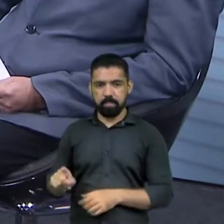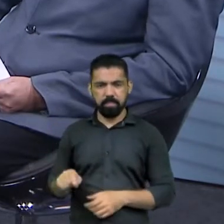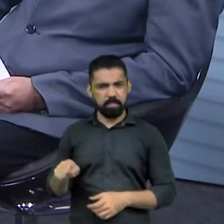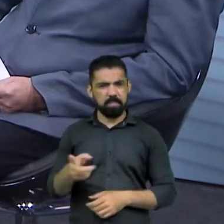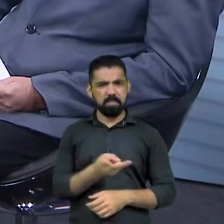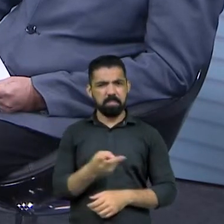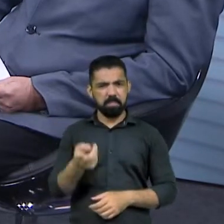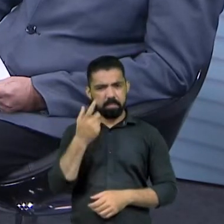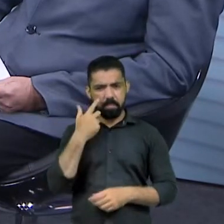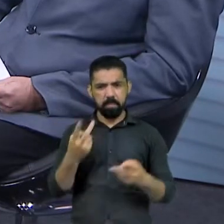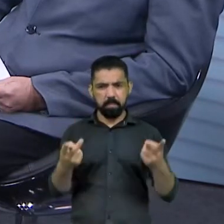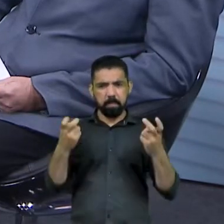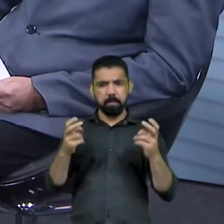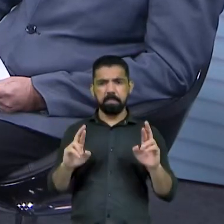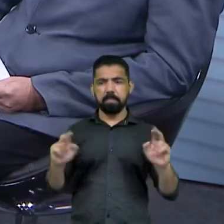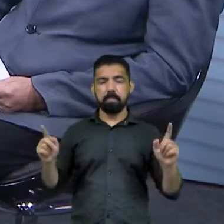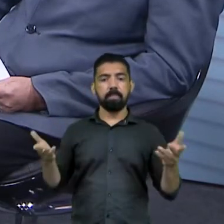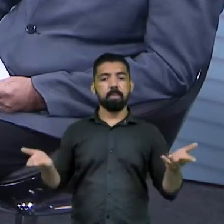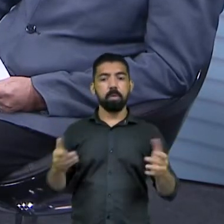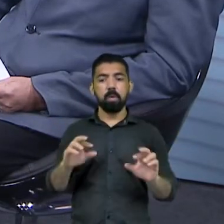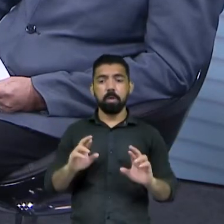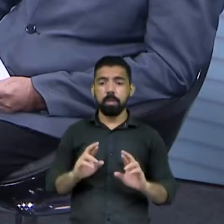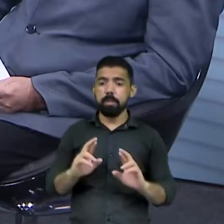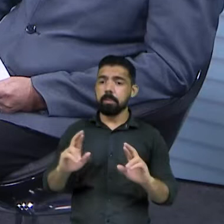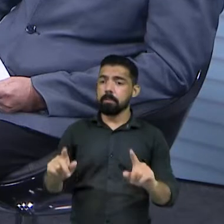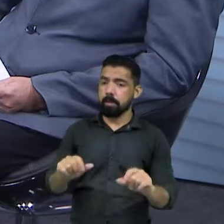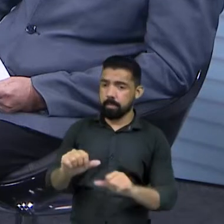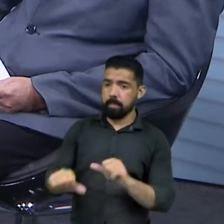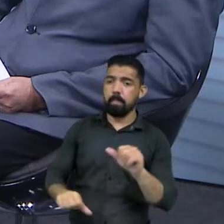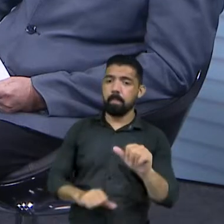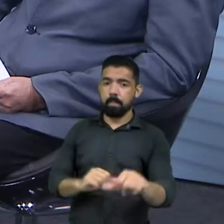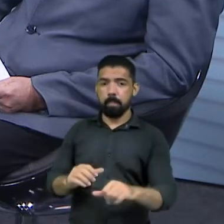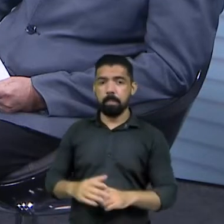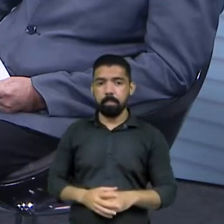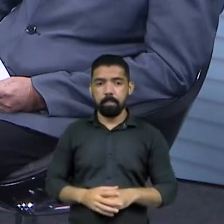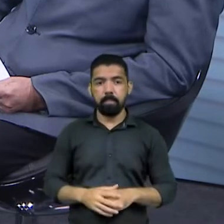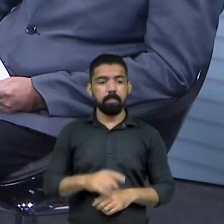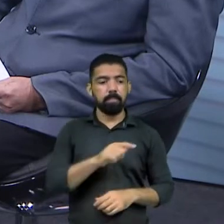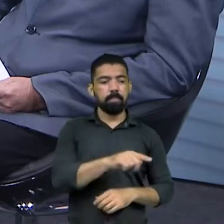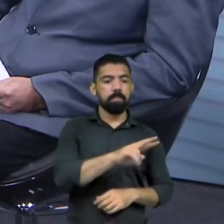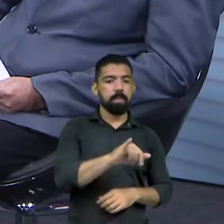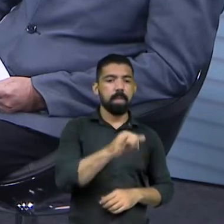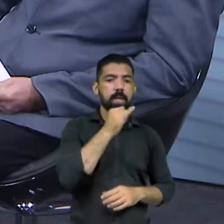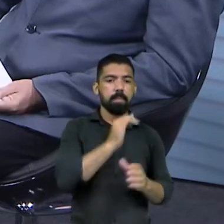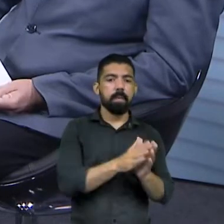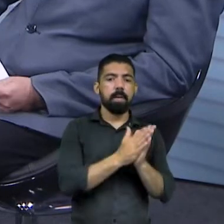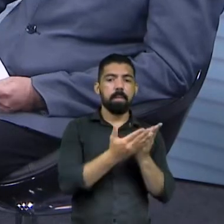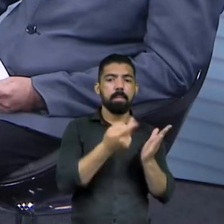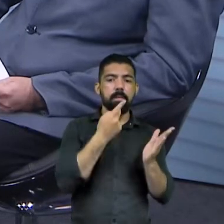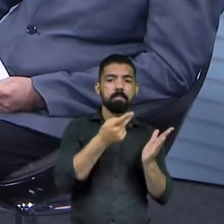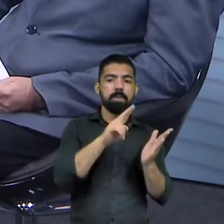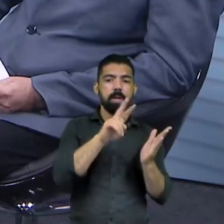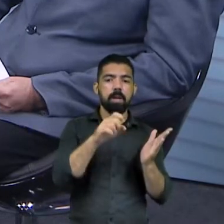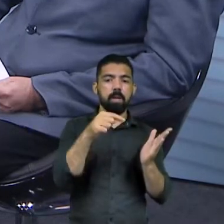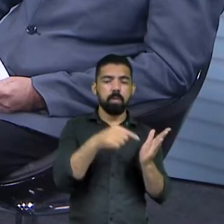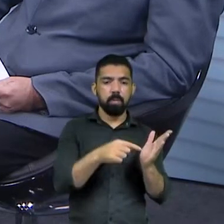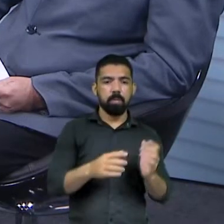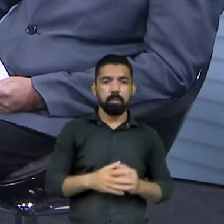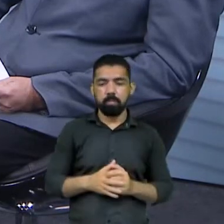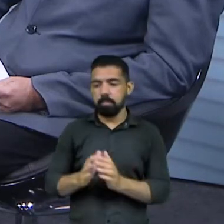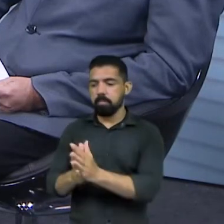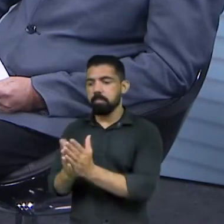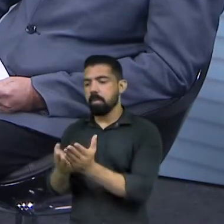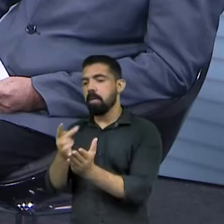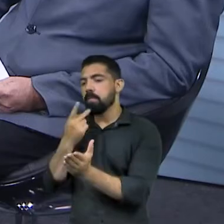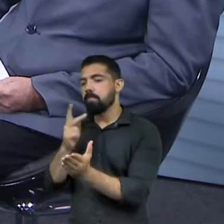ridícula Então hoje não hoje tanto a Igreja Católica como a igreja evangélica nós estamos preocupados aqui o que que a Bíblia diz sobre isso claro certo então não tem